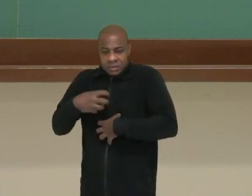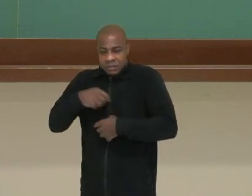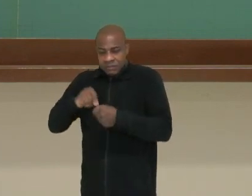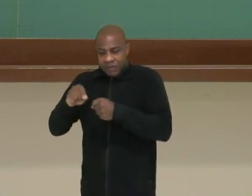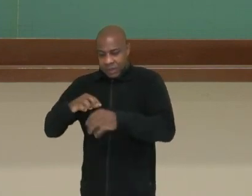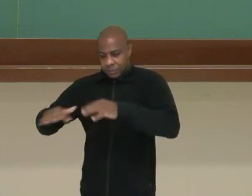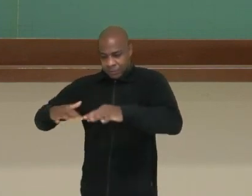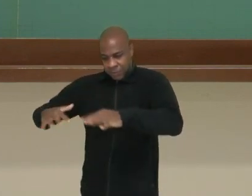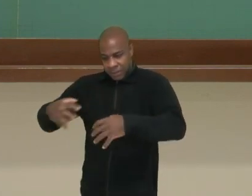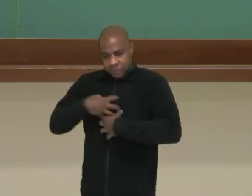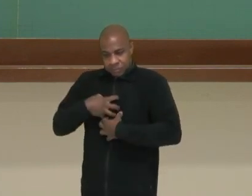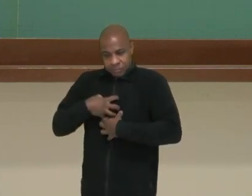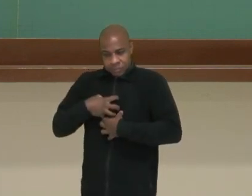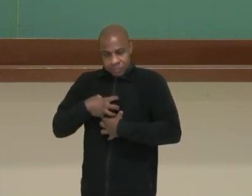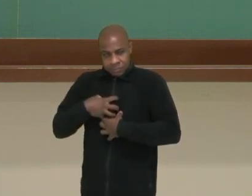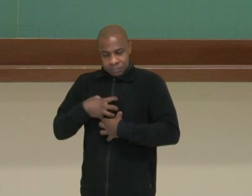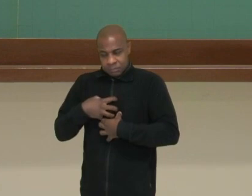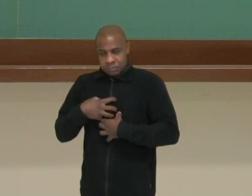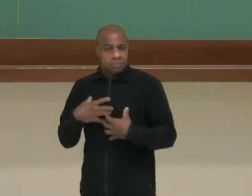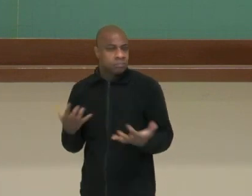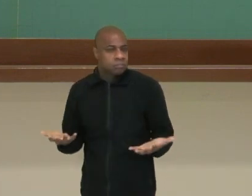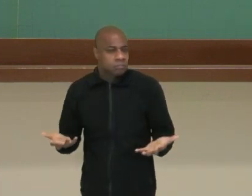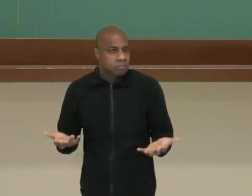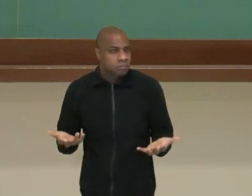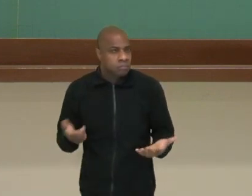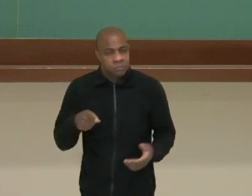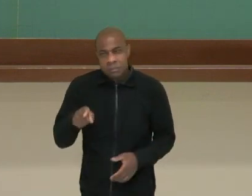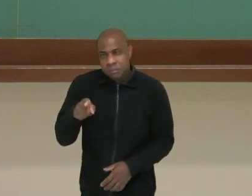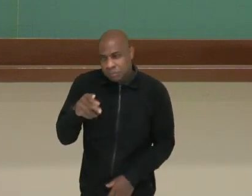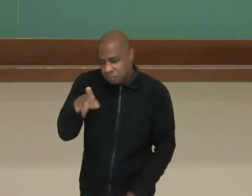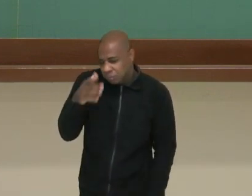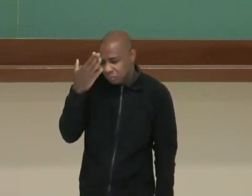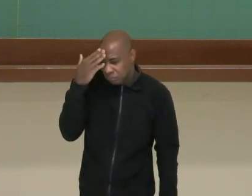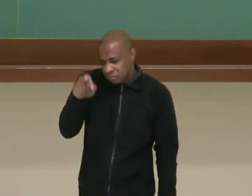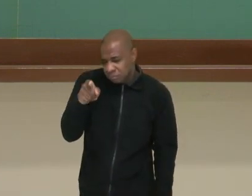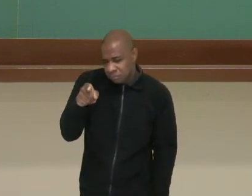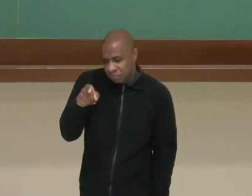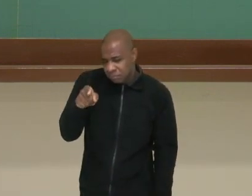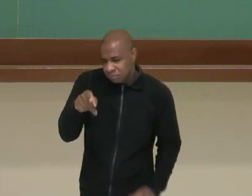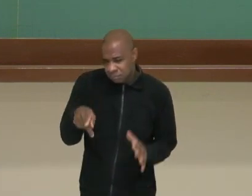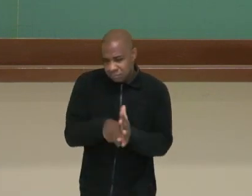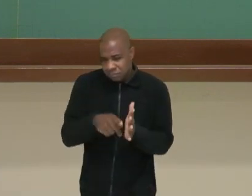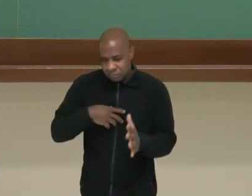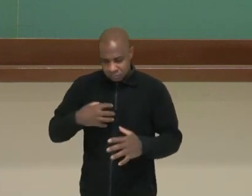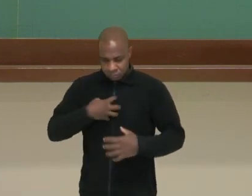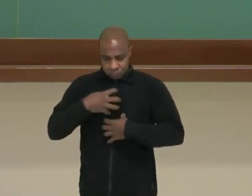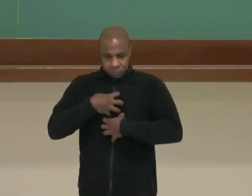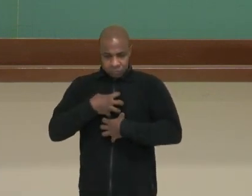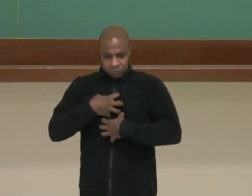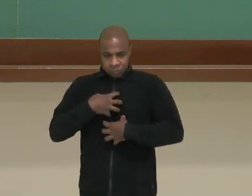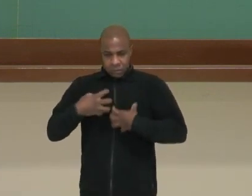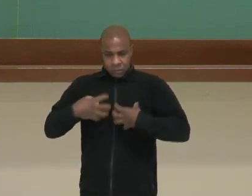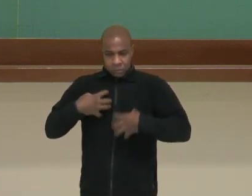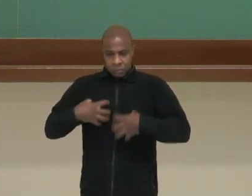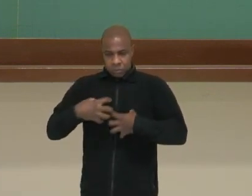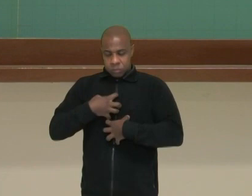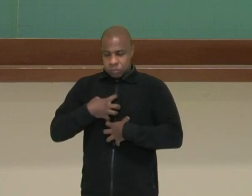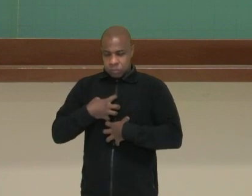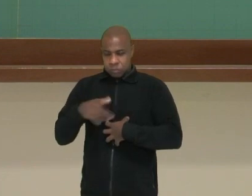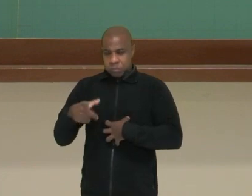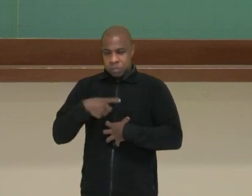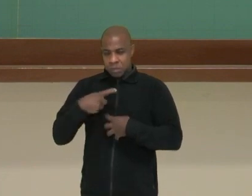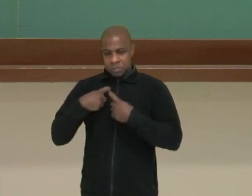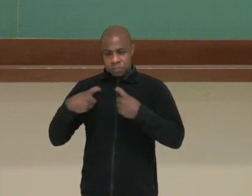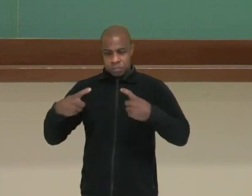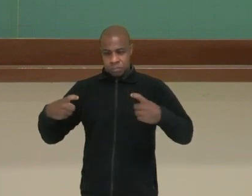A sua pele é matéria. Você sabia que você é a primeira pessoa que ouve sua voz? Porque o som se propaga para você mais rápido